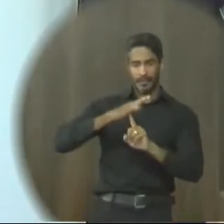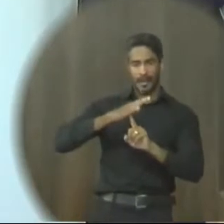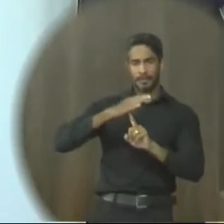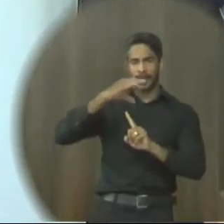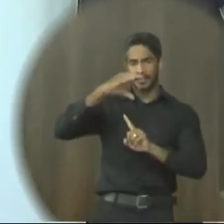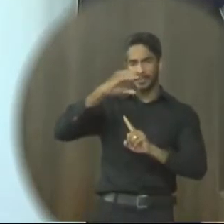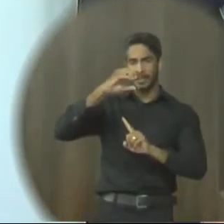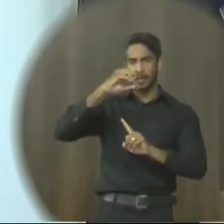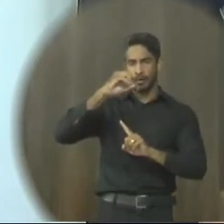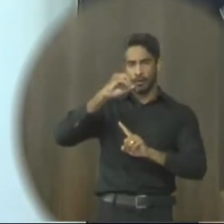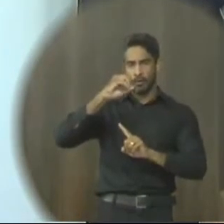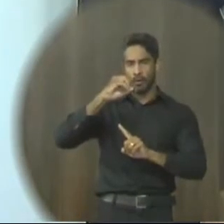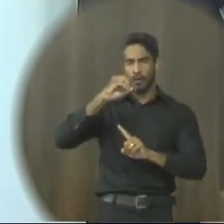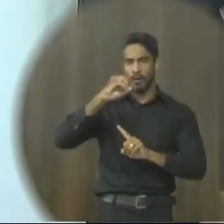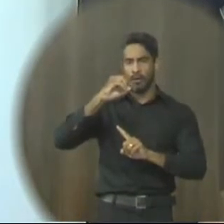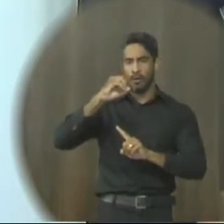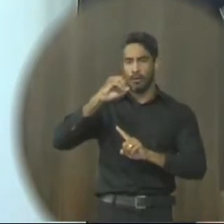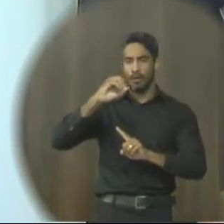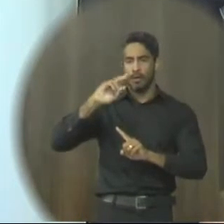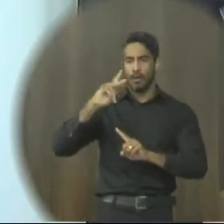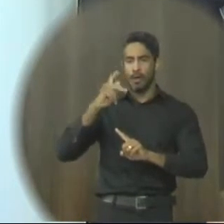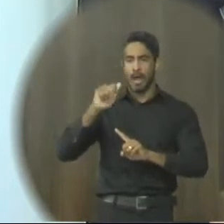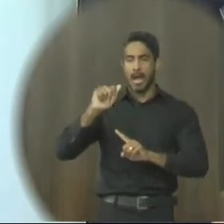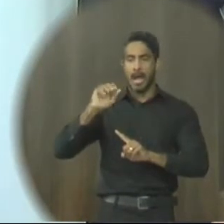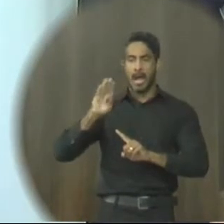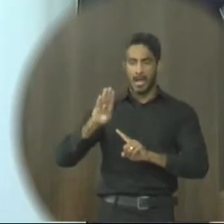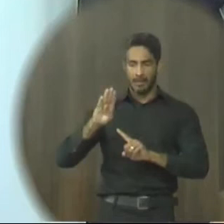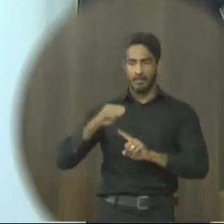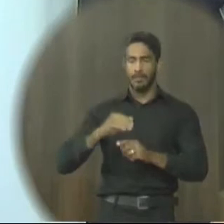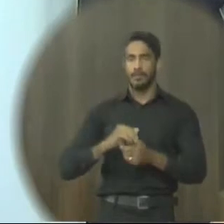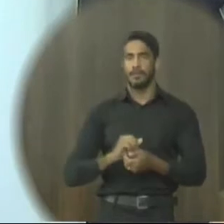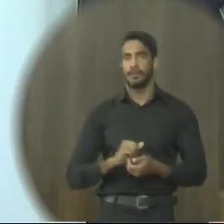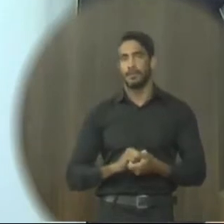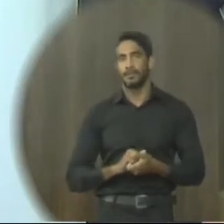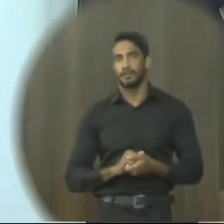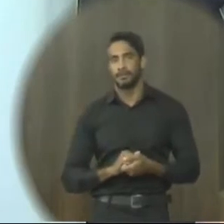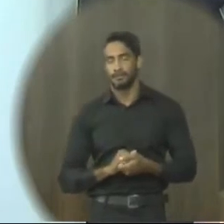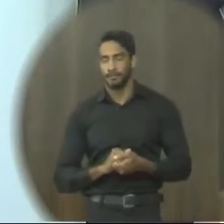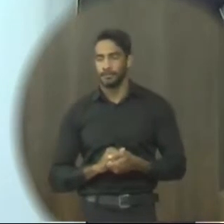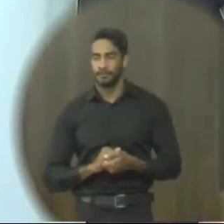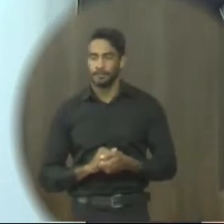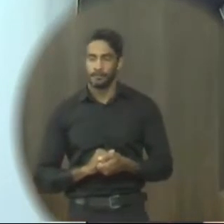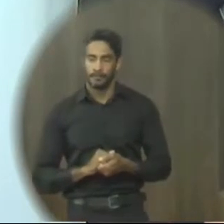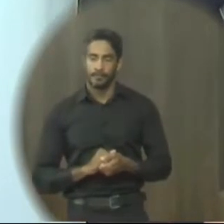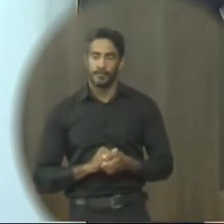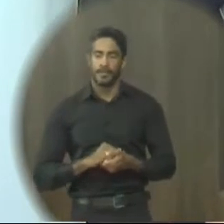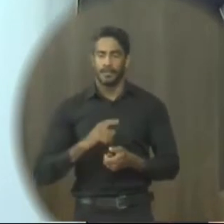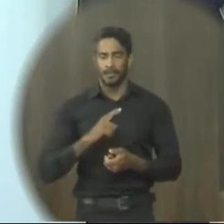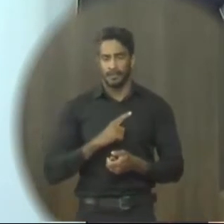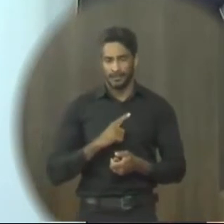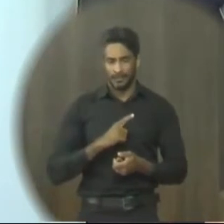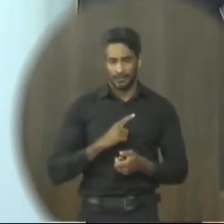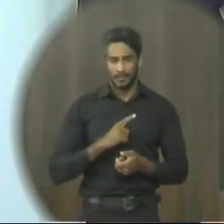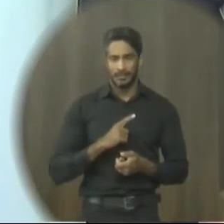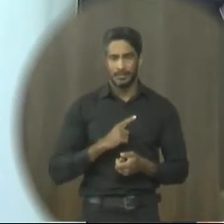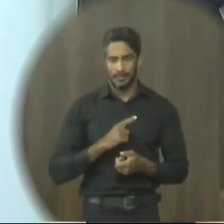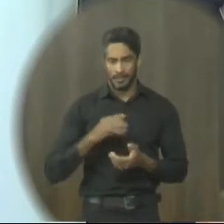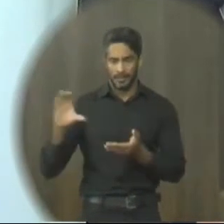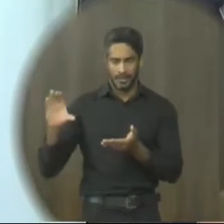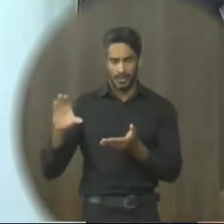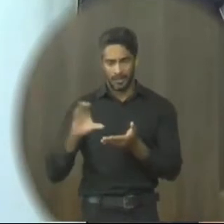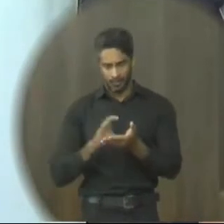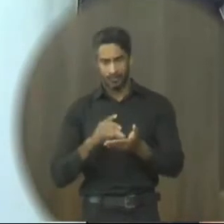A Praça da Coab... Colega, vamos agilizar, Cardoso. Está terminando, viu, senhor presidente? São vários... Para ter recurso de